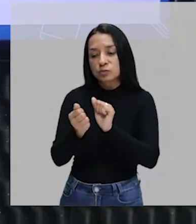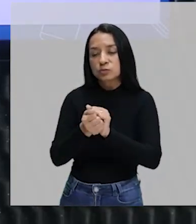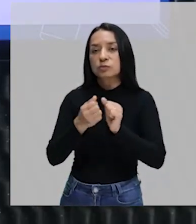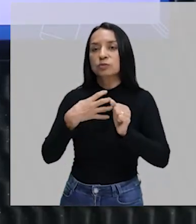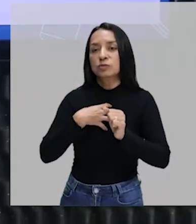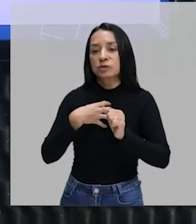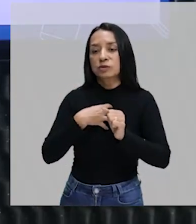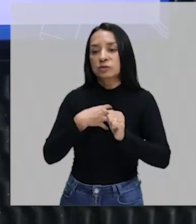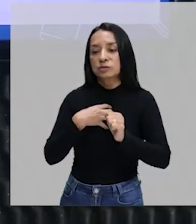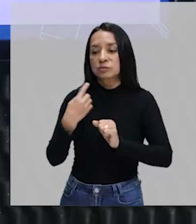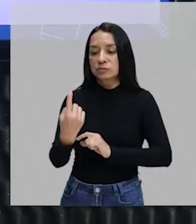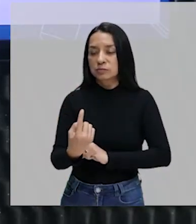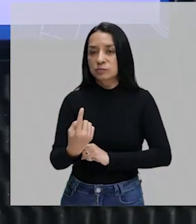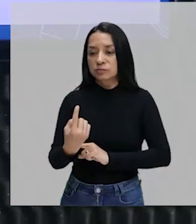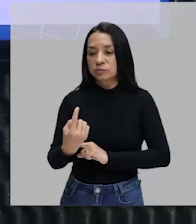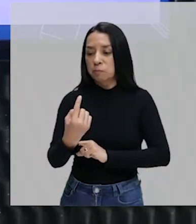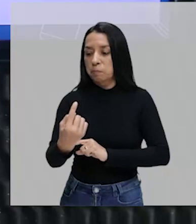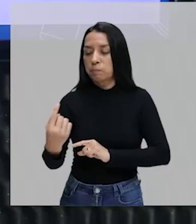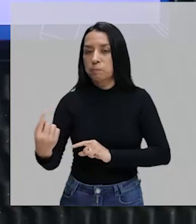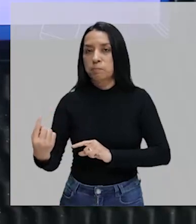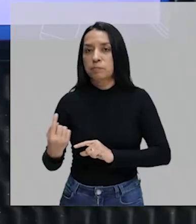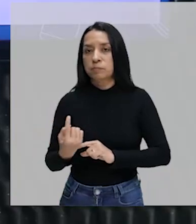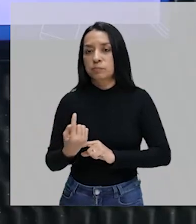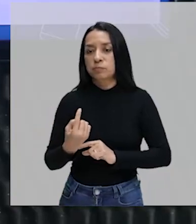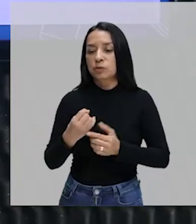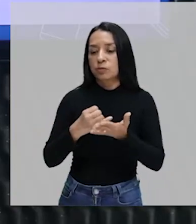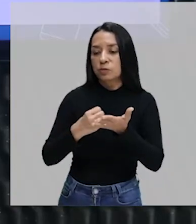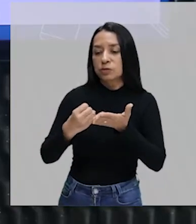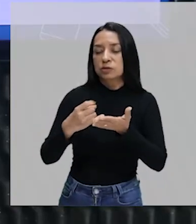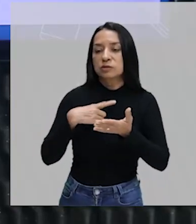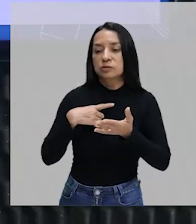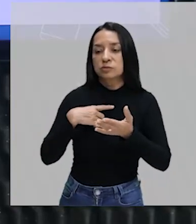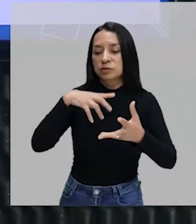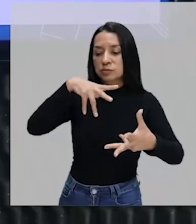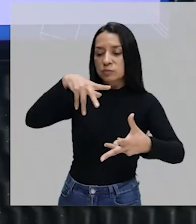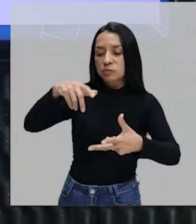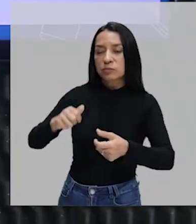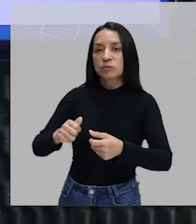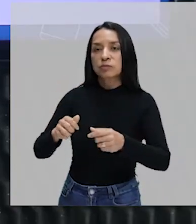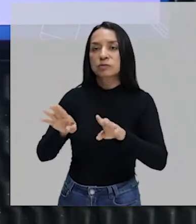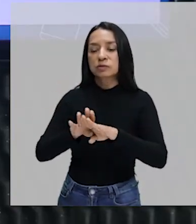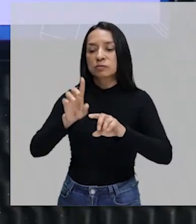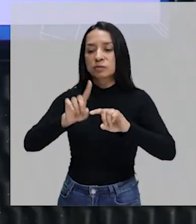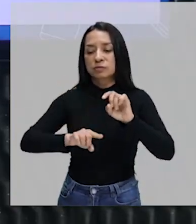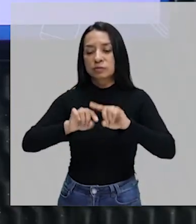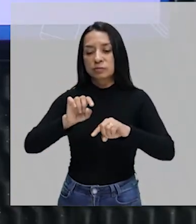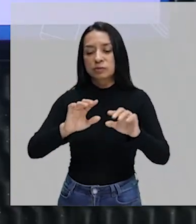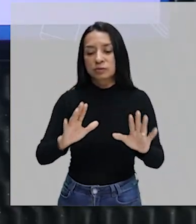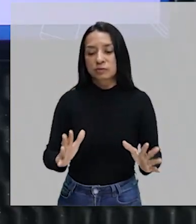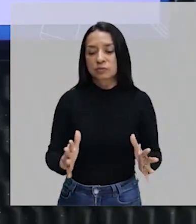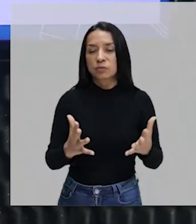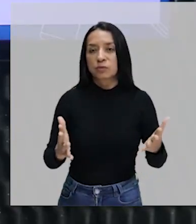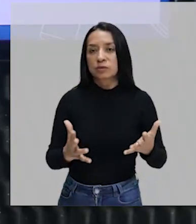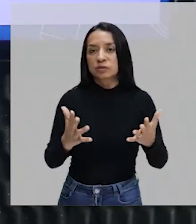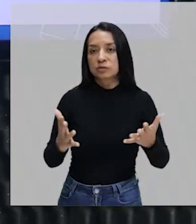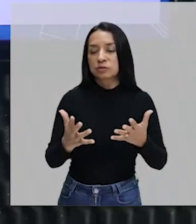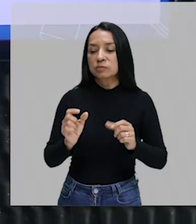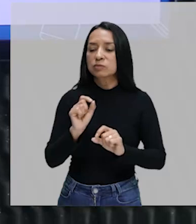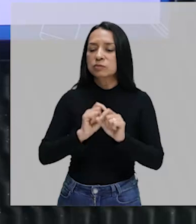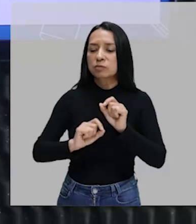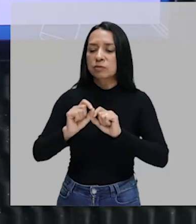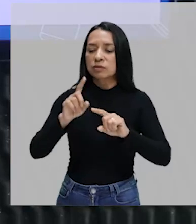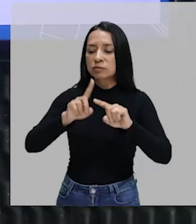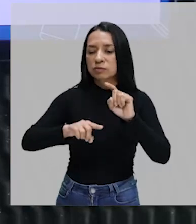de partida, tá, nós temos o mundo e os objetos. Os estímulos estão com os objetos e